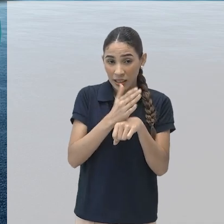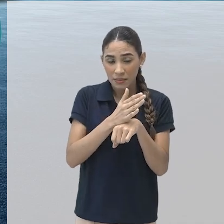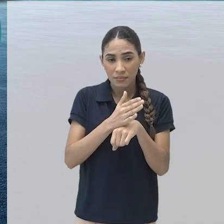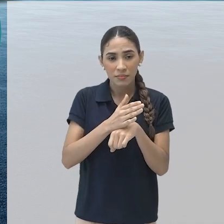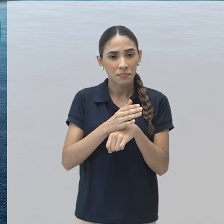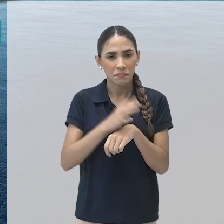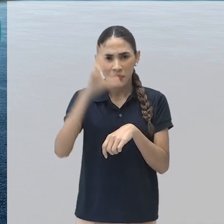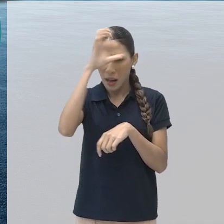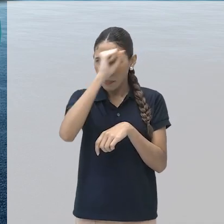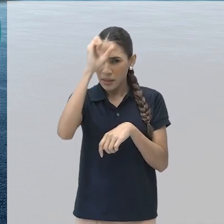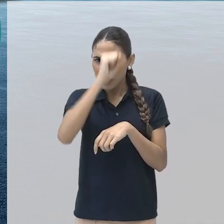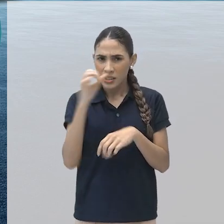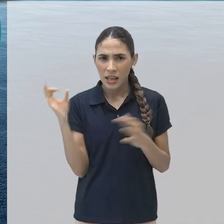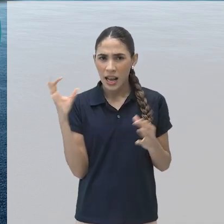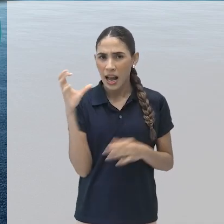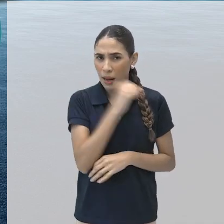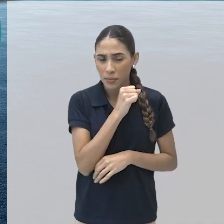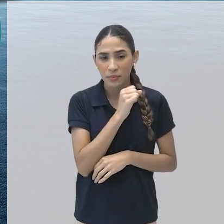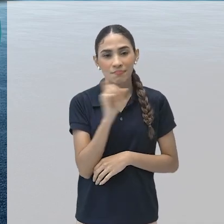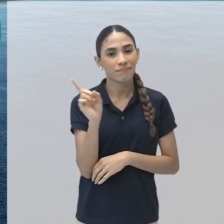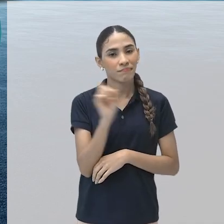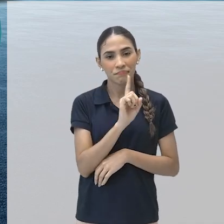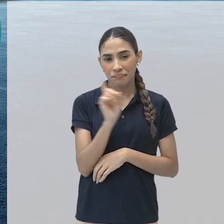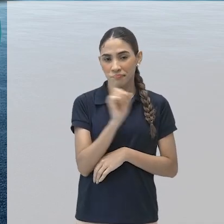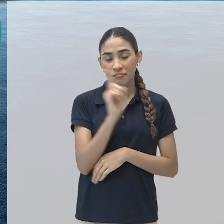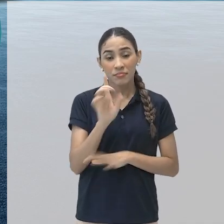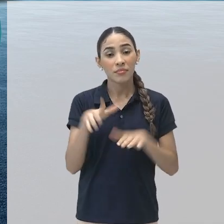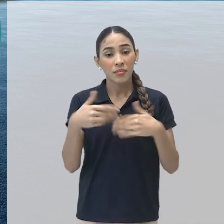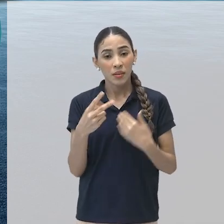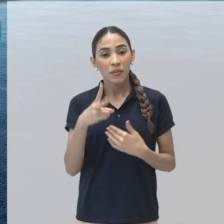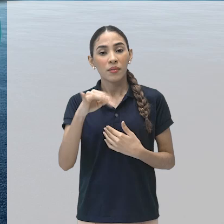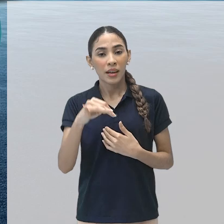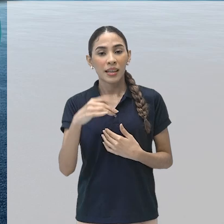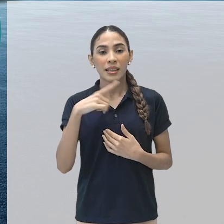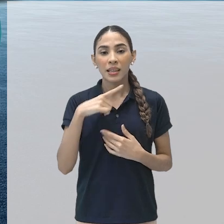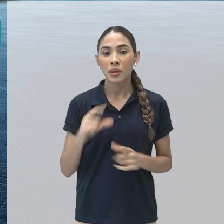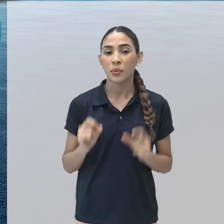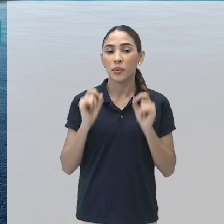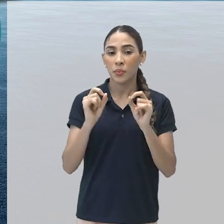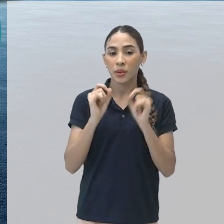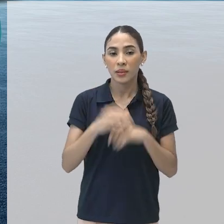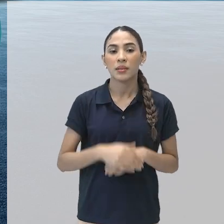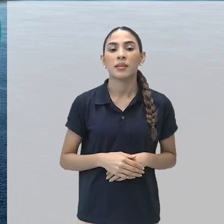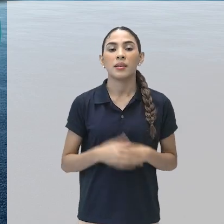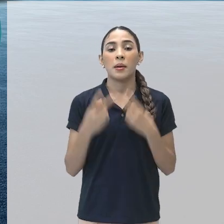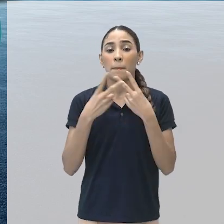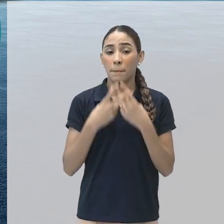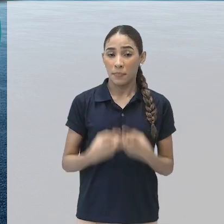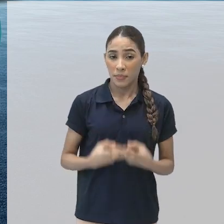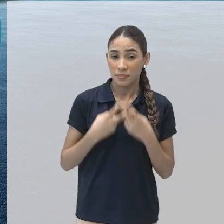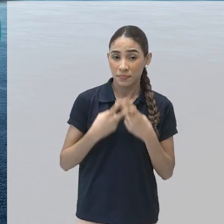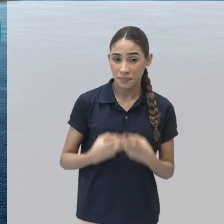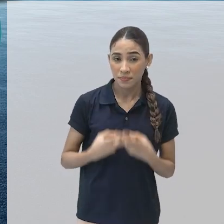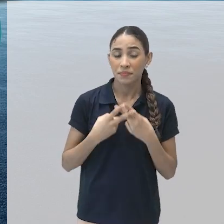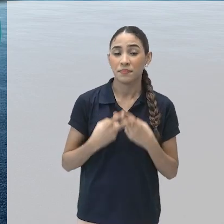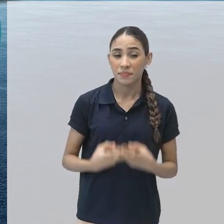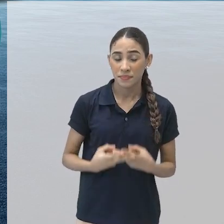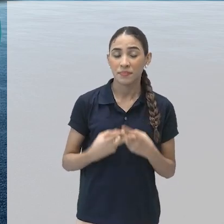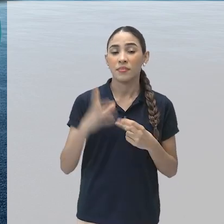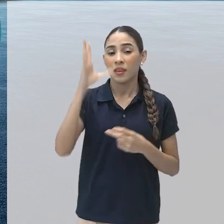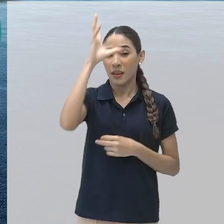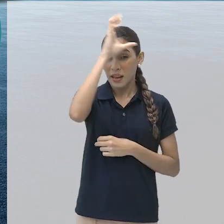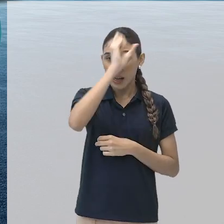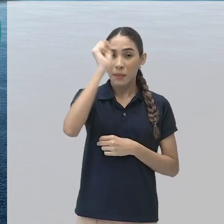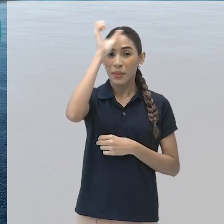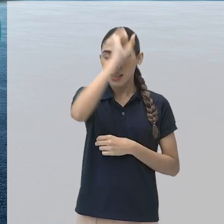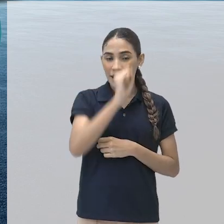sempre a gente aprende tudo de uma vez, não é mesmo? Então, nós vamos ter que ter o quê? paciência, né, para